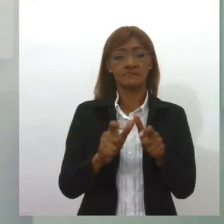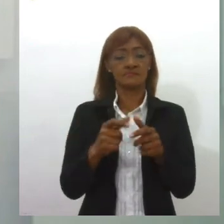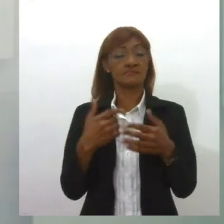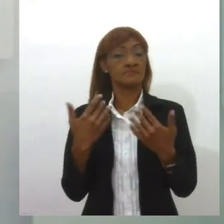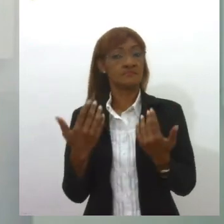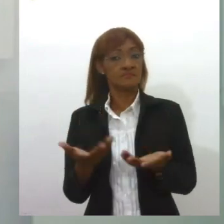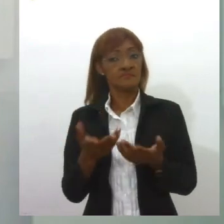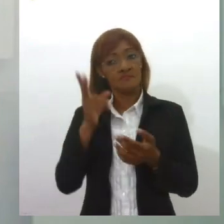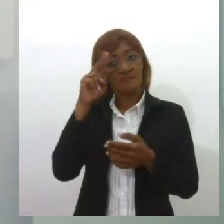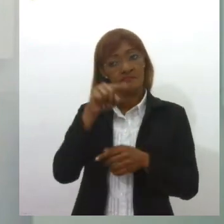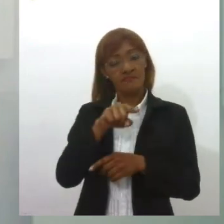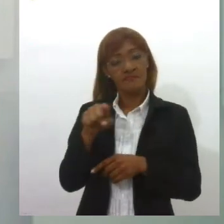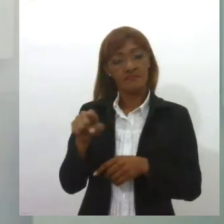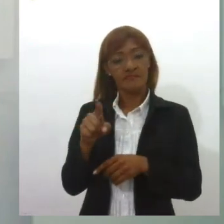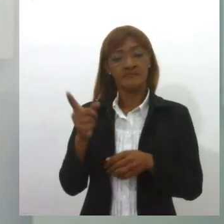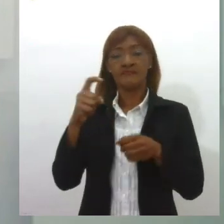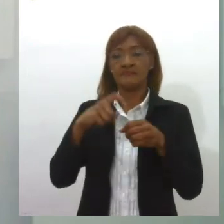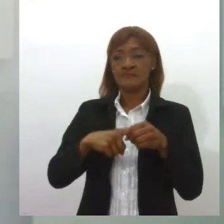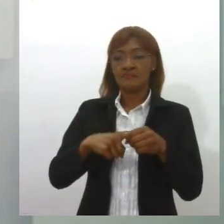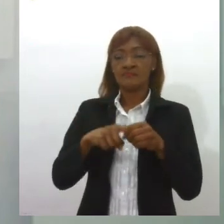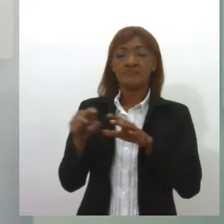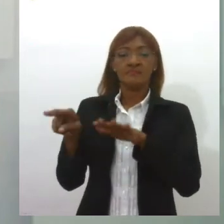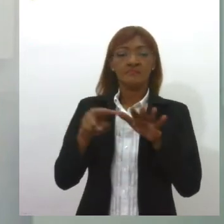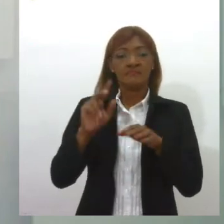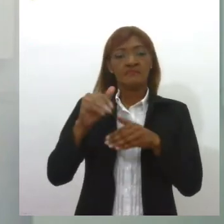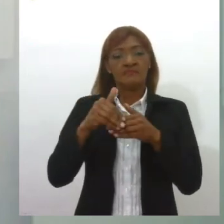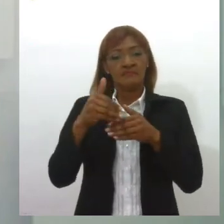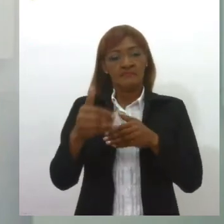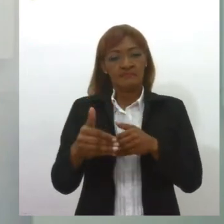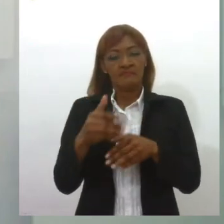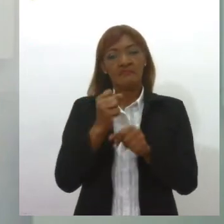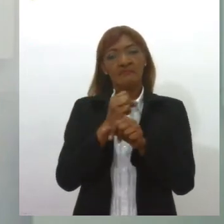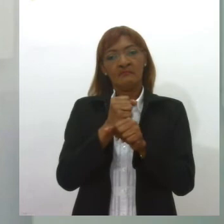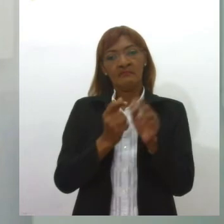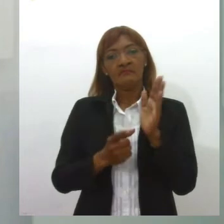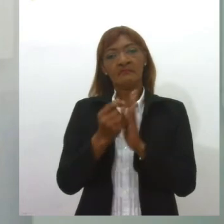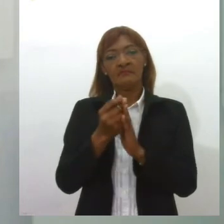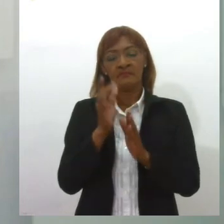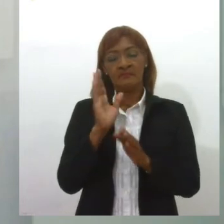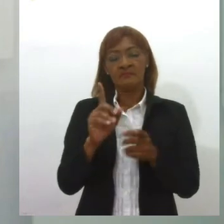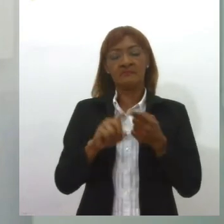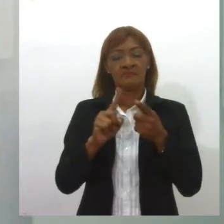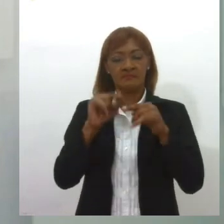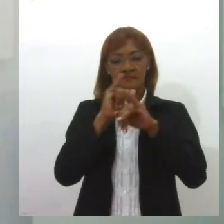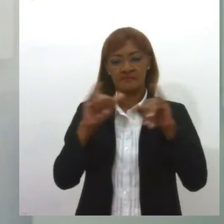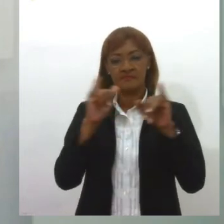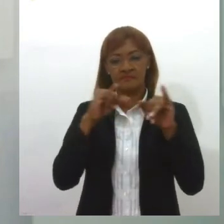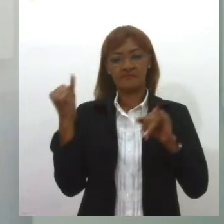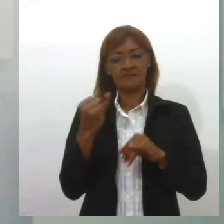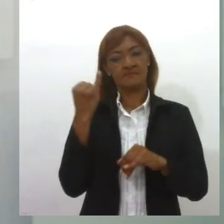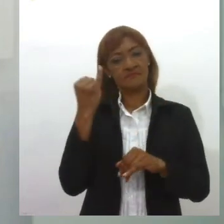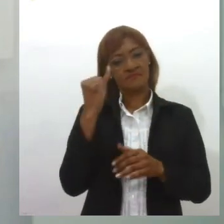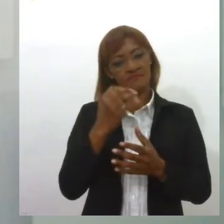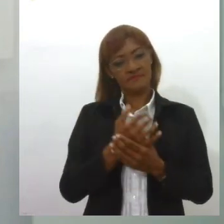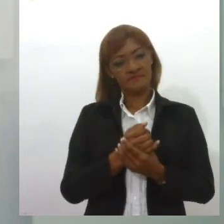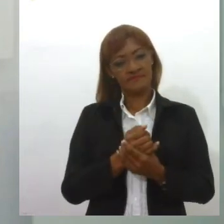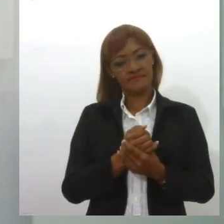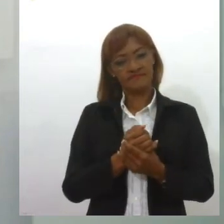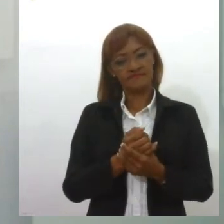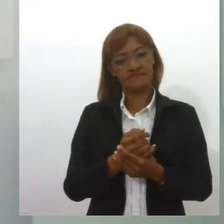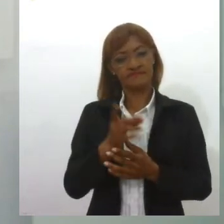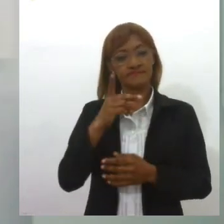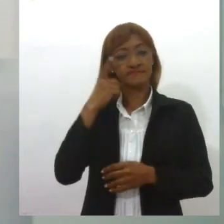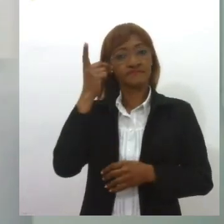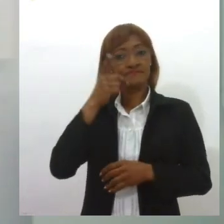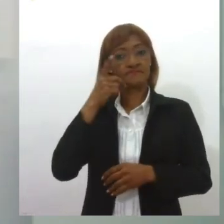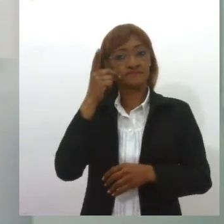lembrando que os deputados voltam na próxima semana e devem votar esse orçamento. E é importante lembrar que os deputados estaduais não entram